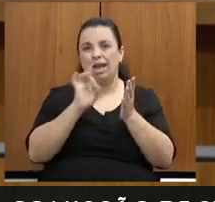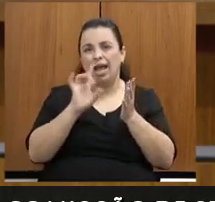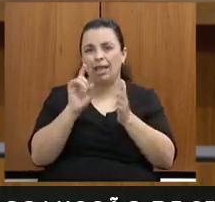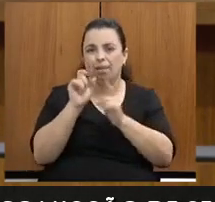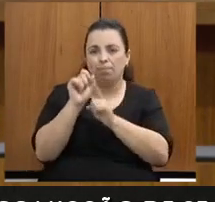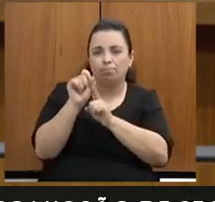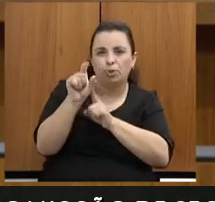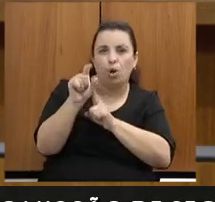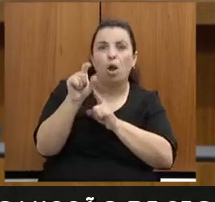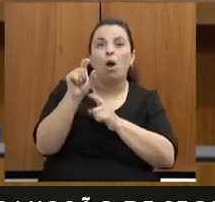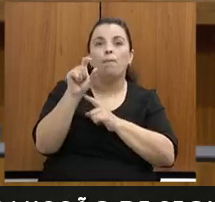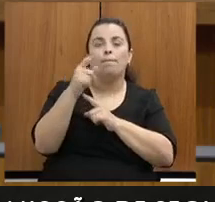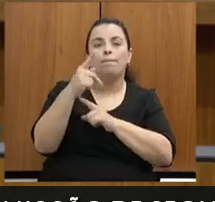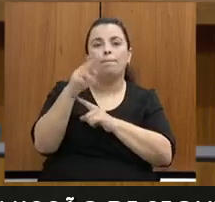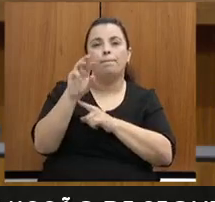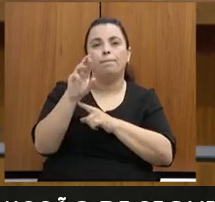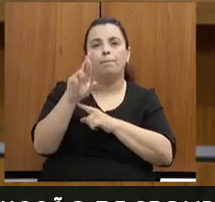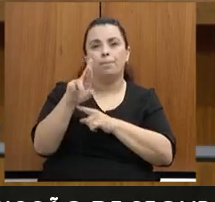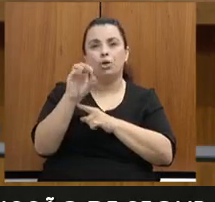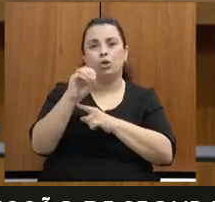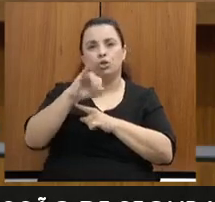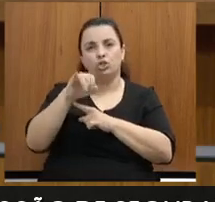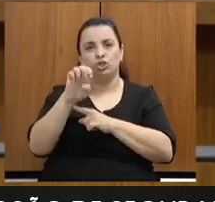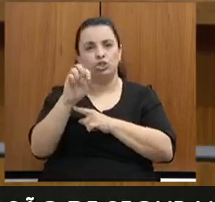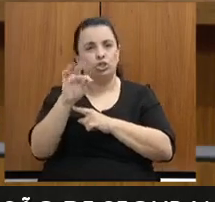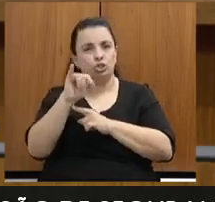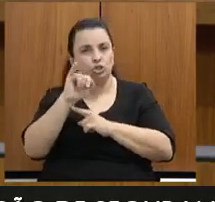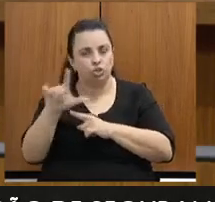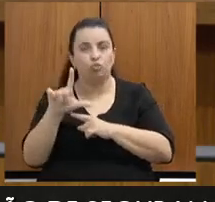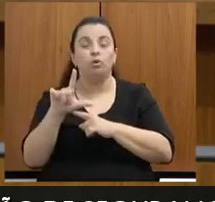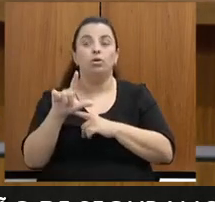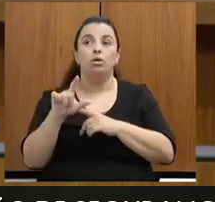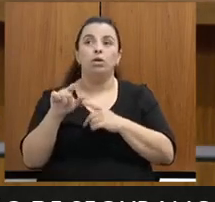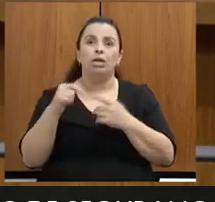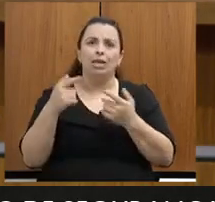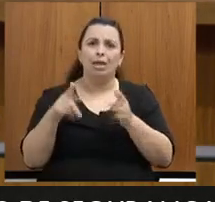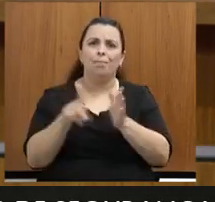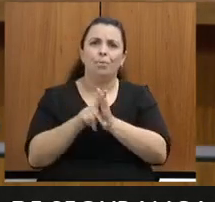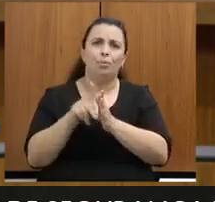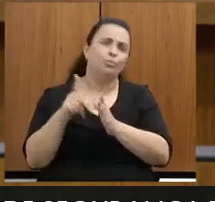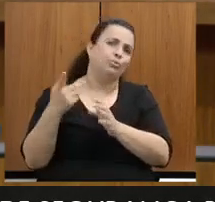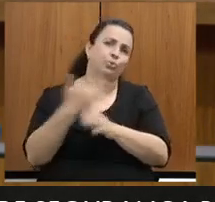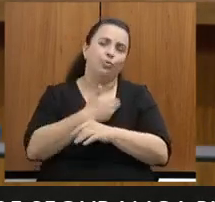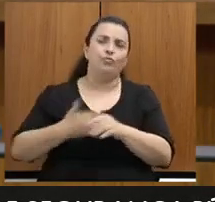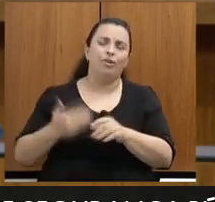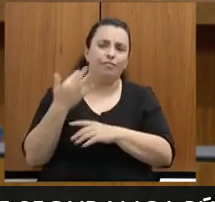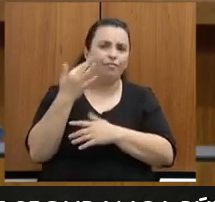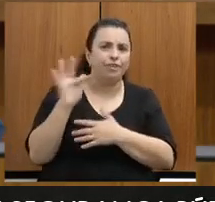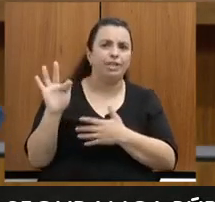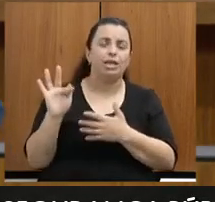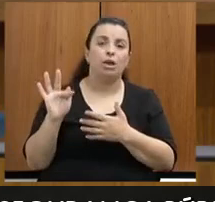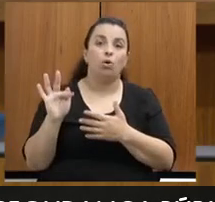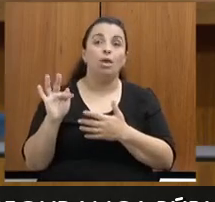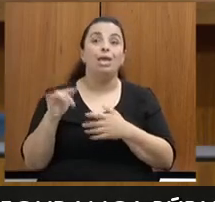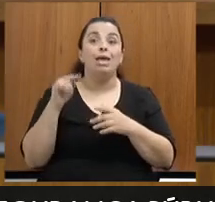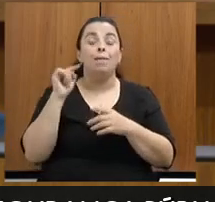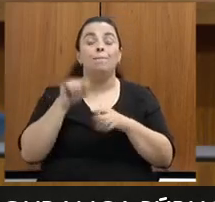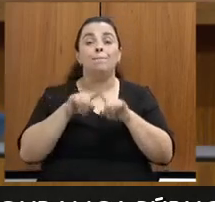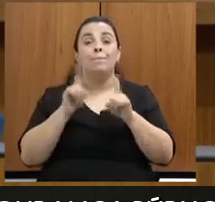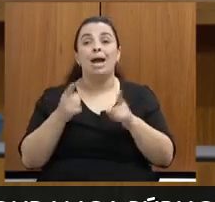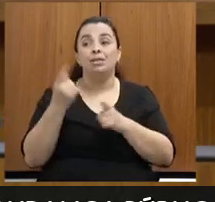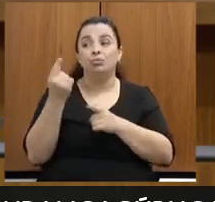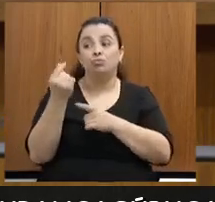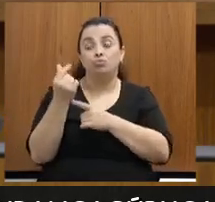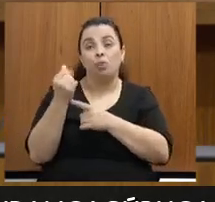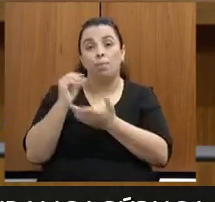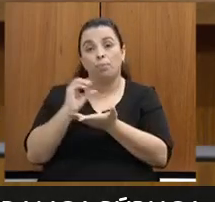aí do governo federal e esse recurso é que nós utilizaremos também foi o da Vale para